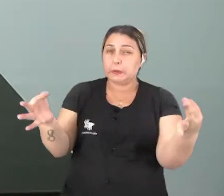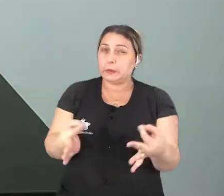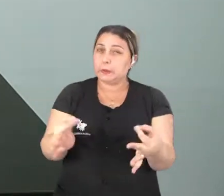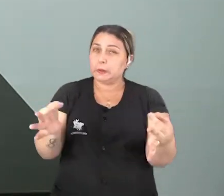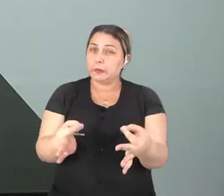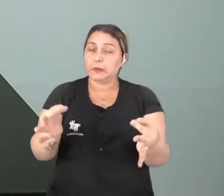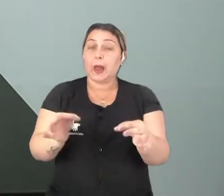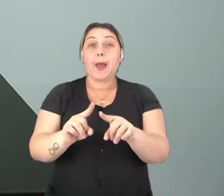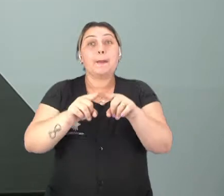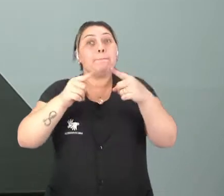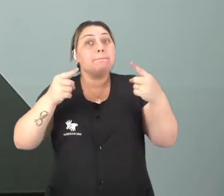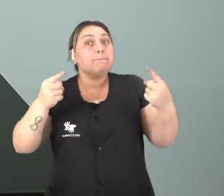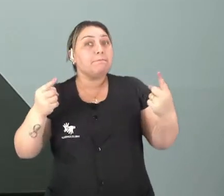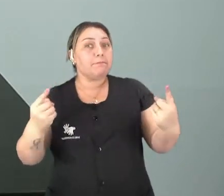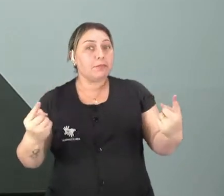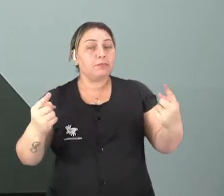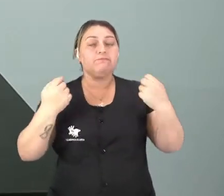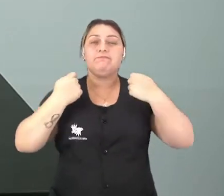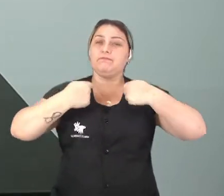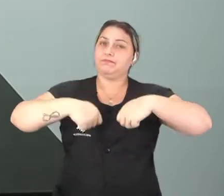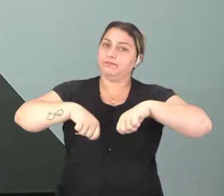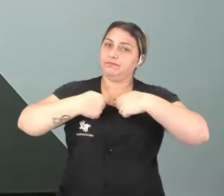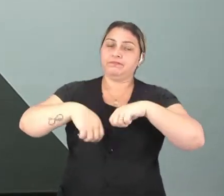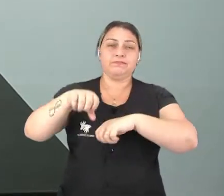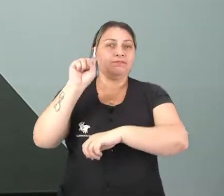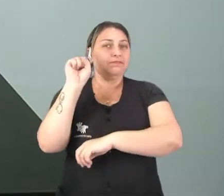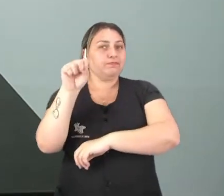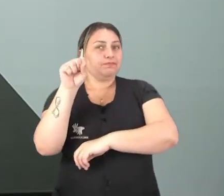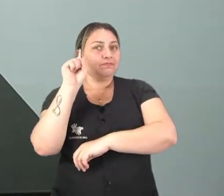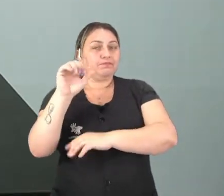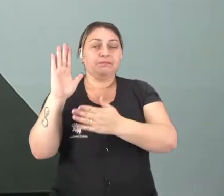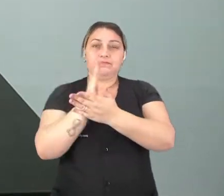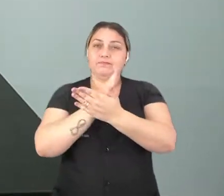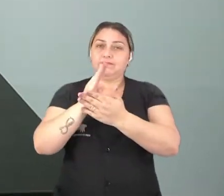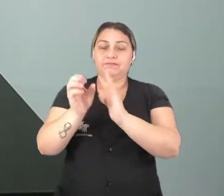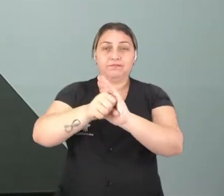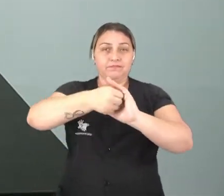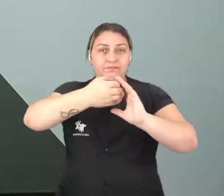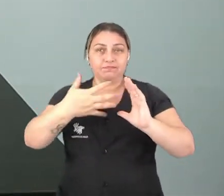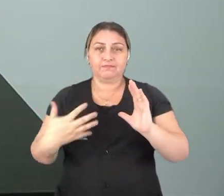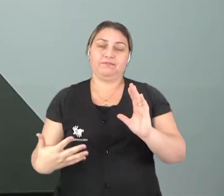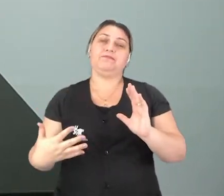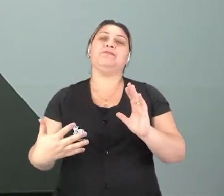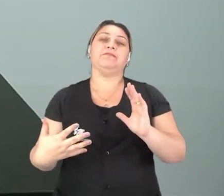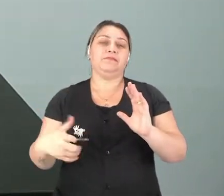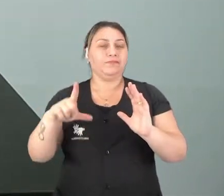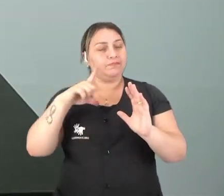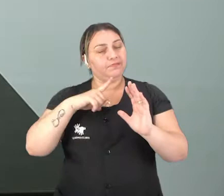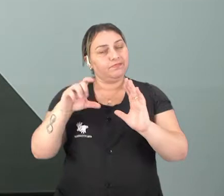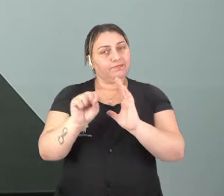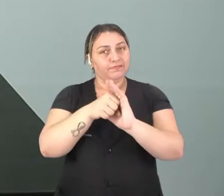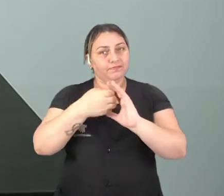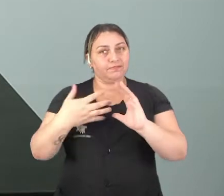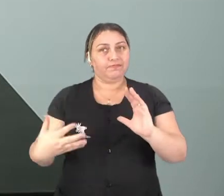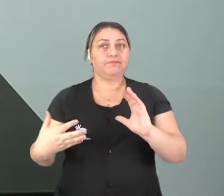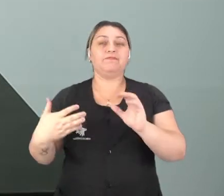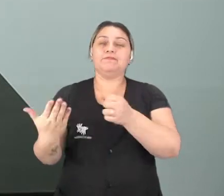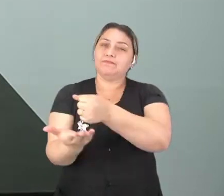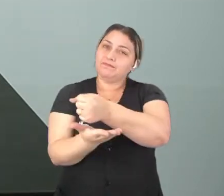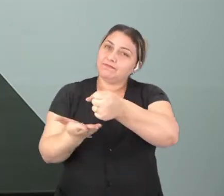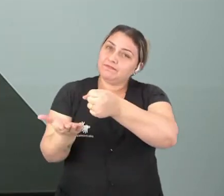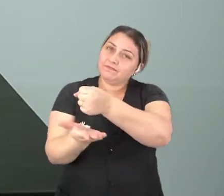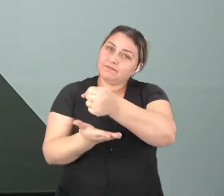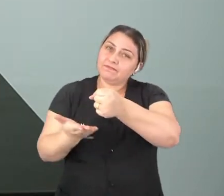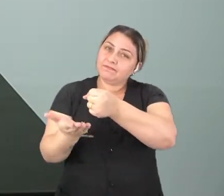né? Mas que precisa sim de algumas características, né? Tem as características